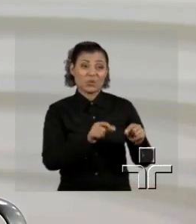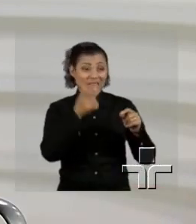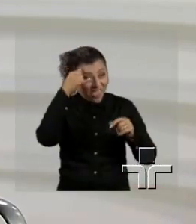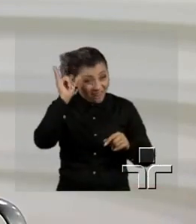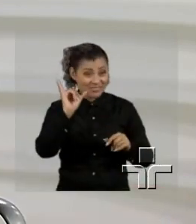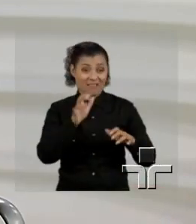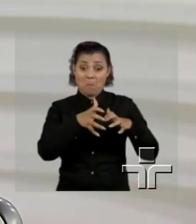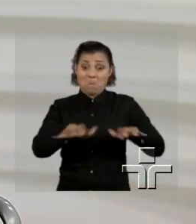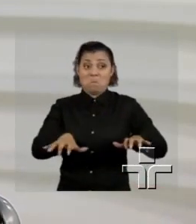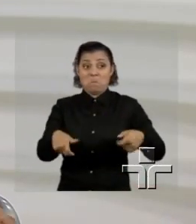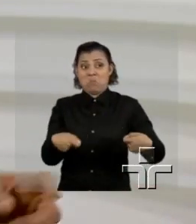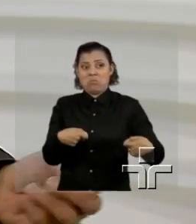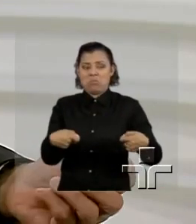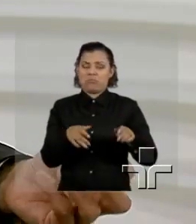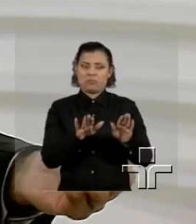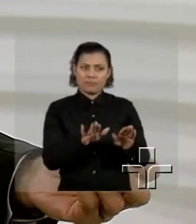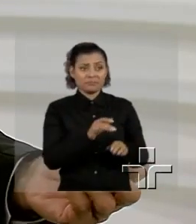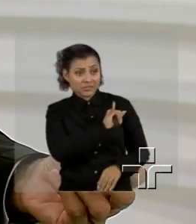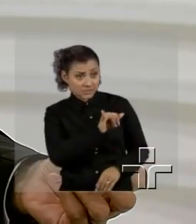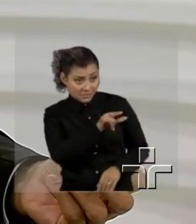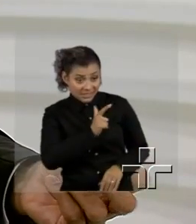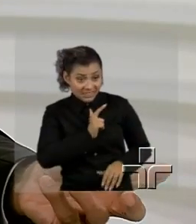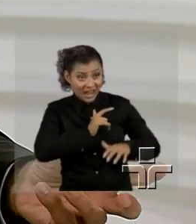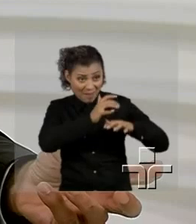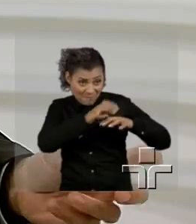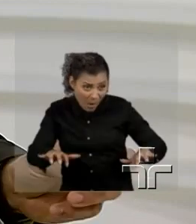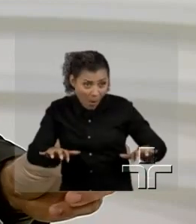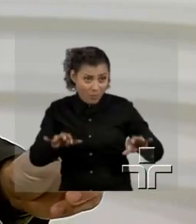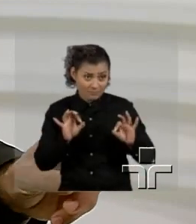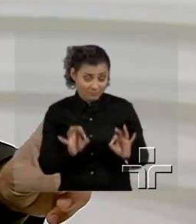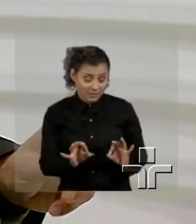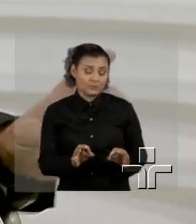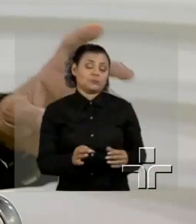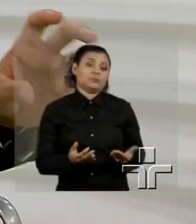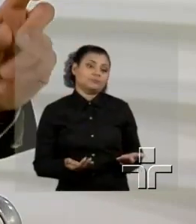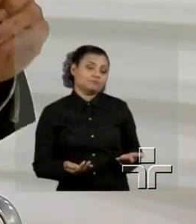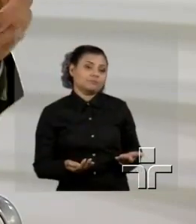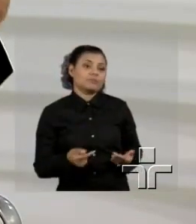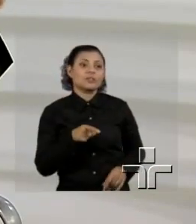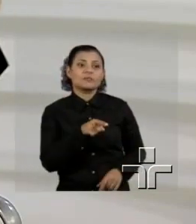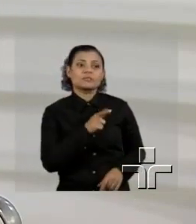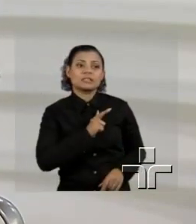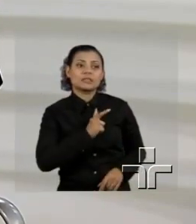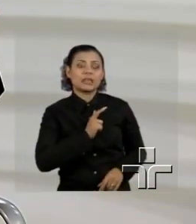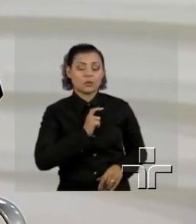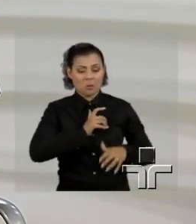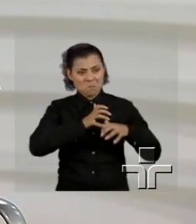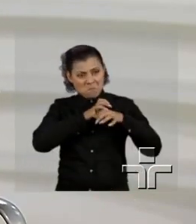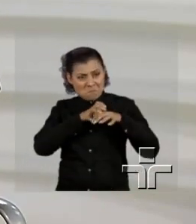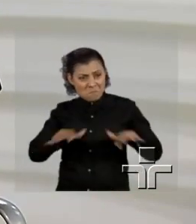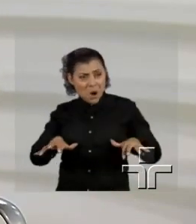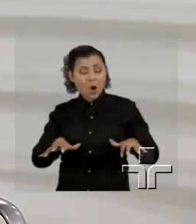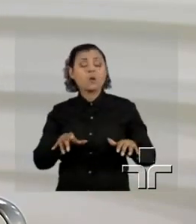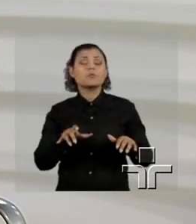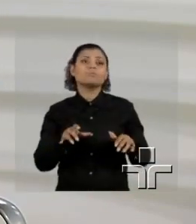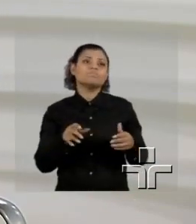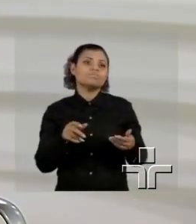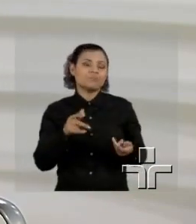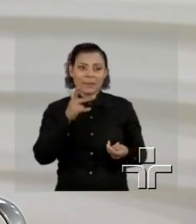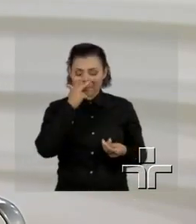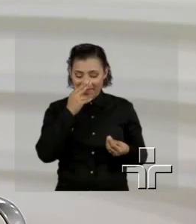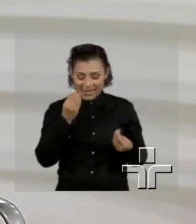Governo. General, o Marcelo tinha pedido a palavra e a gente depois passa adiante. Fala. Não, só para retomar o que a